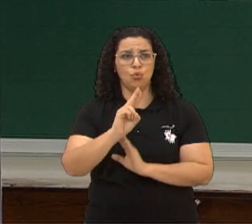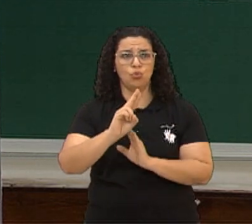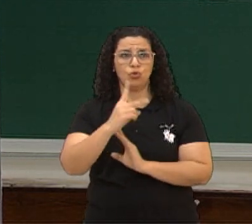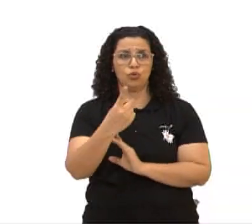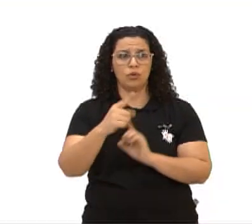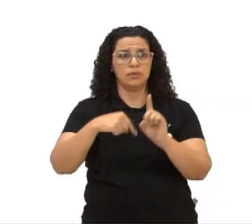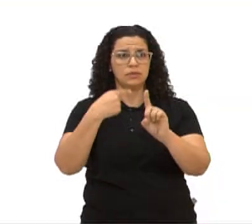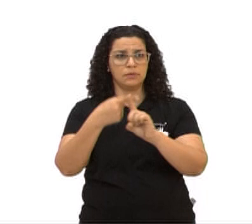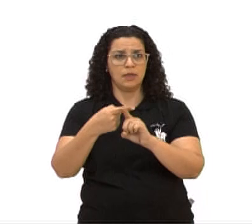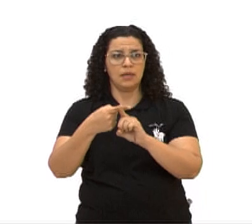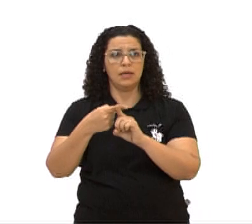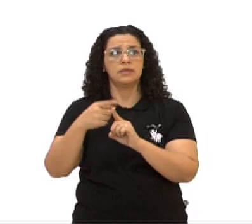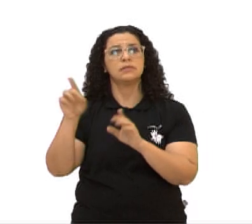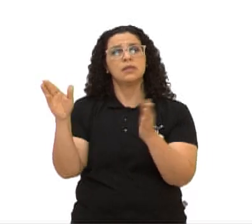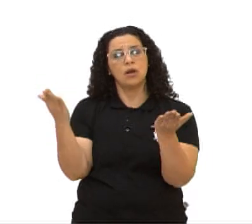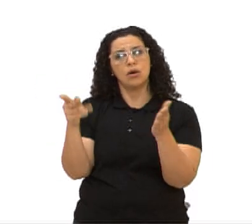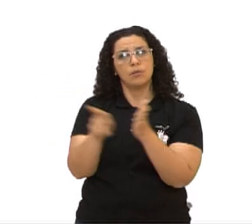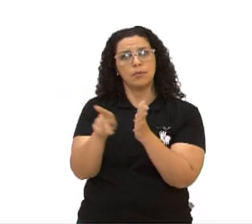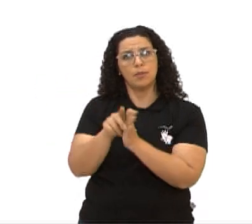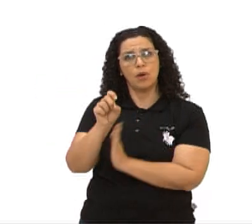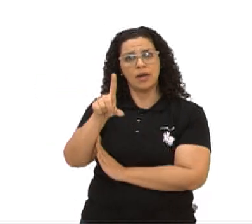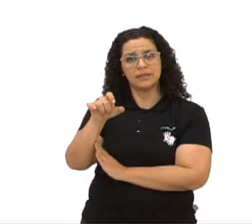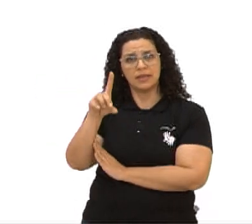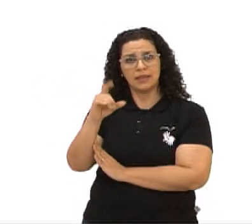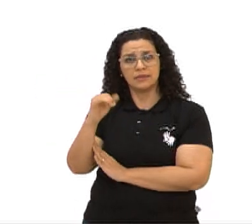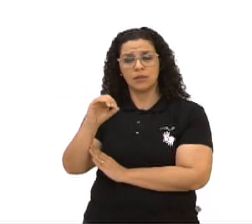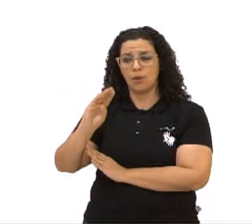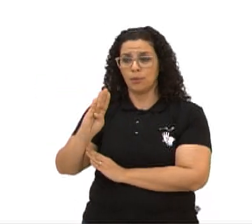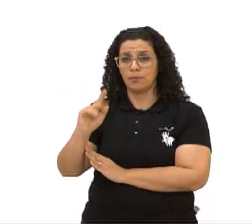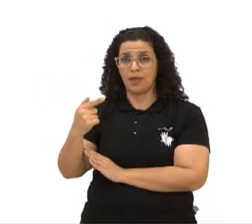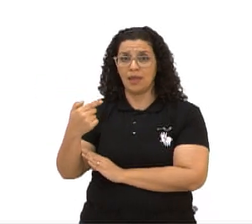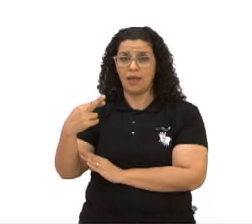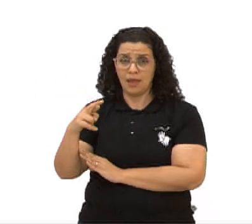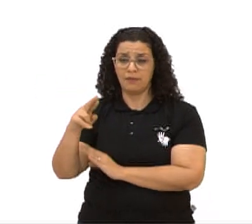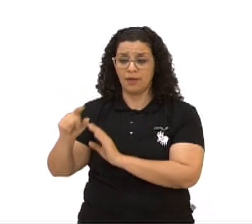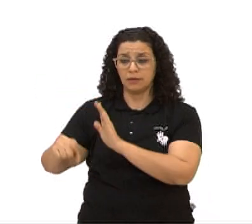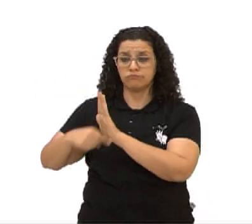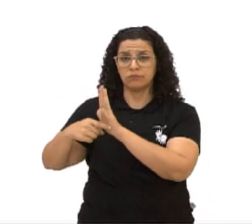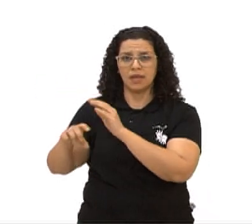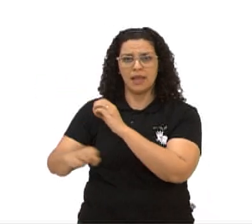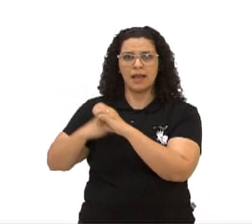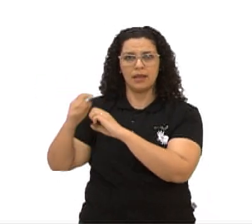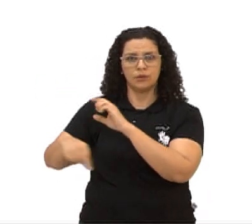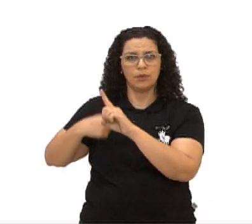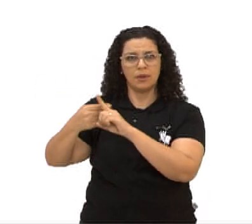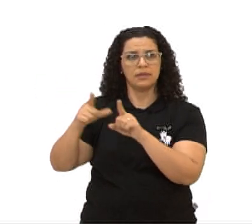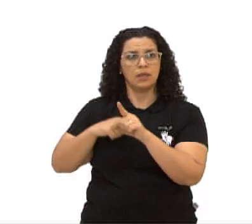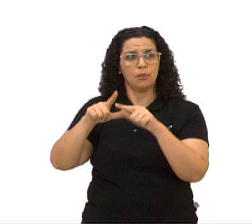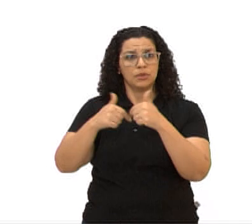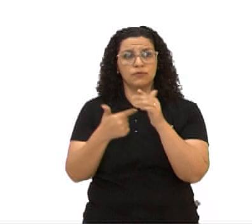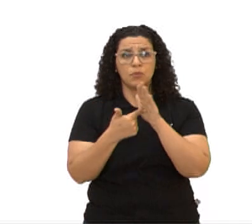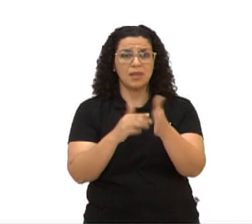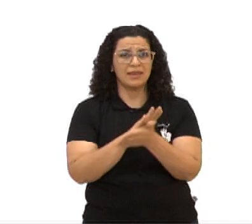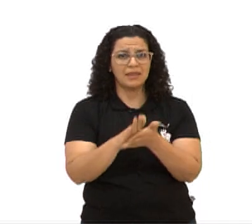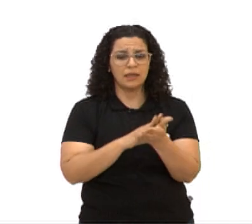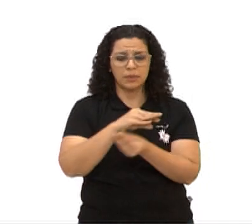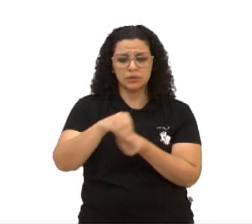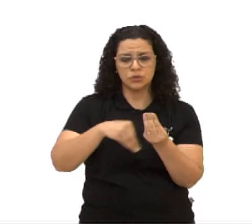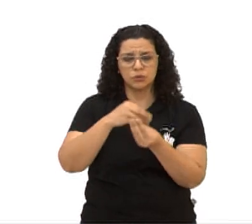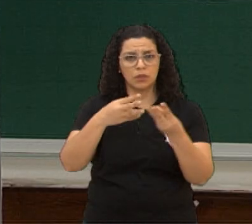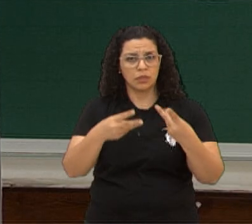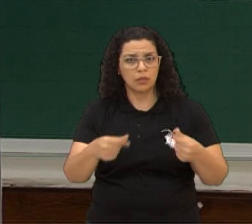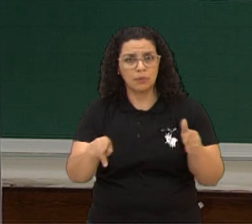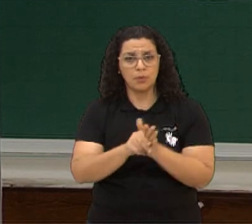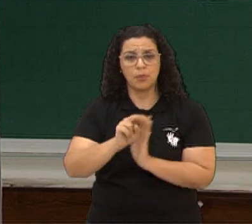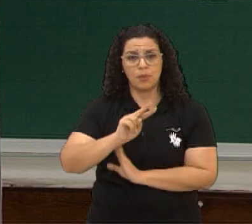cobre. E na oxidação, quem vai ganhar é o Br. Por isso, a gente não está representando ali na dissociação nem